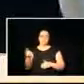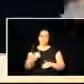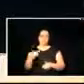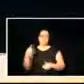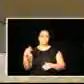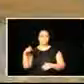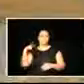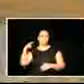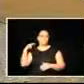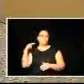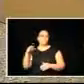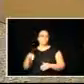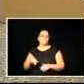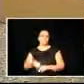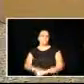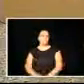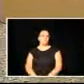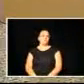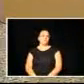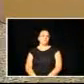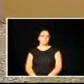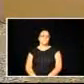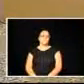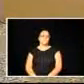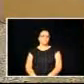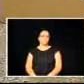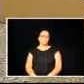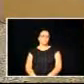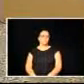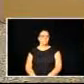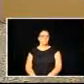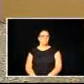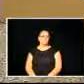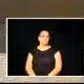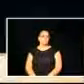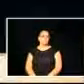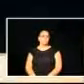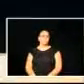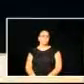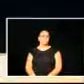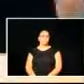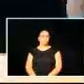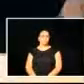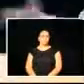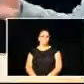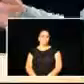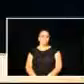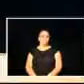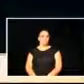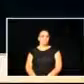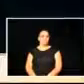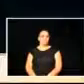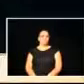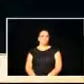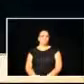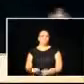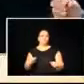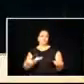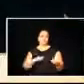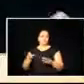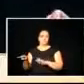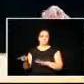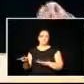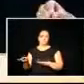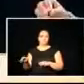incessantemente, vereador Pastor Nunes, que nós demos essa relatoria e numa semana foi feita,